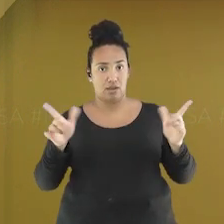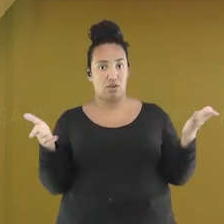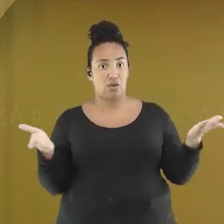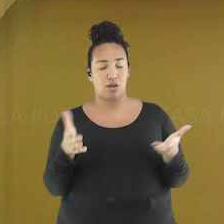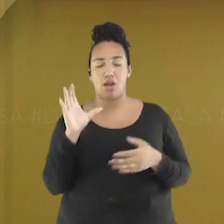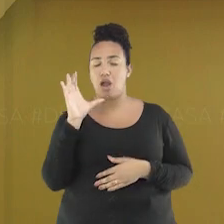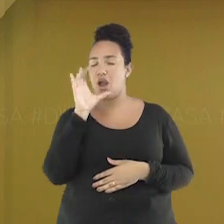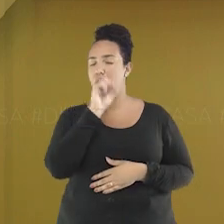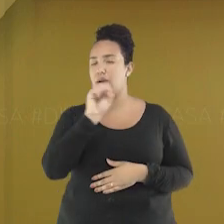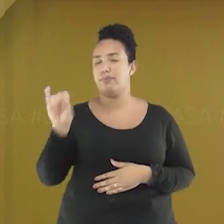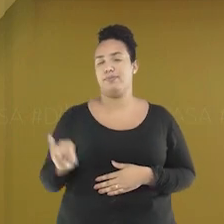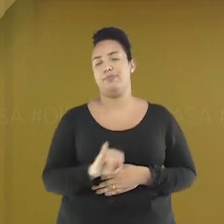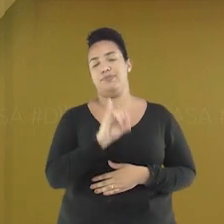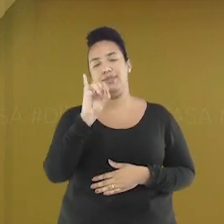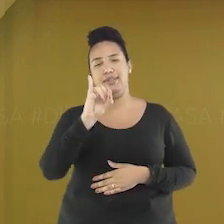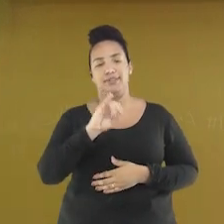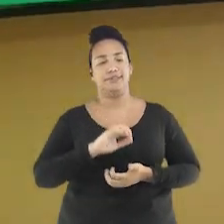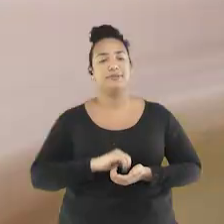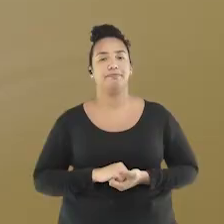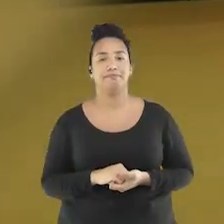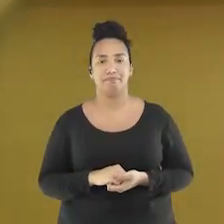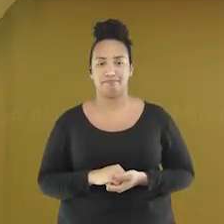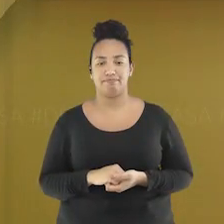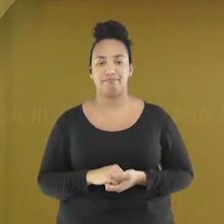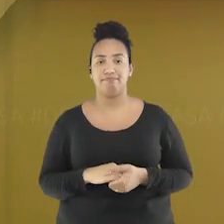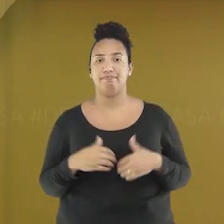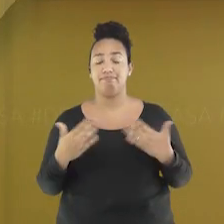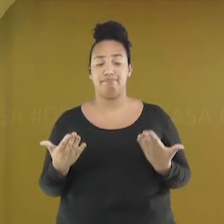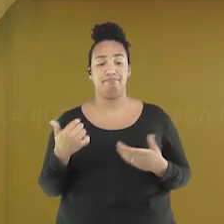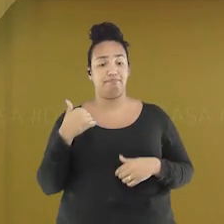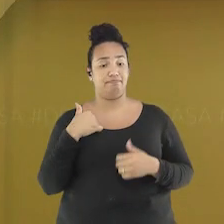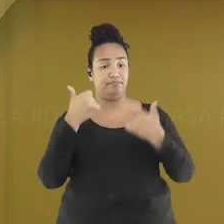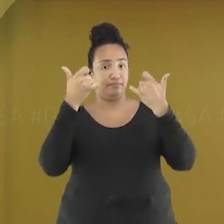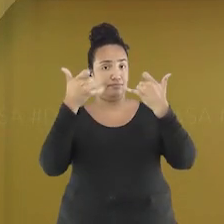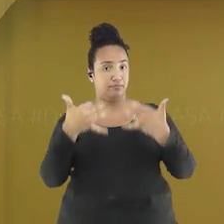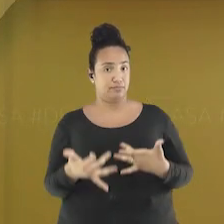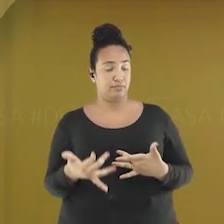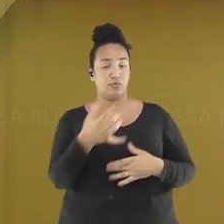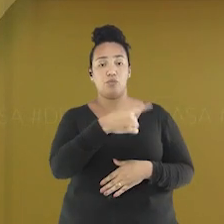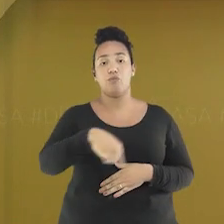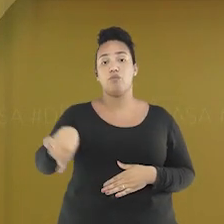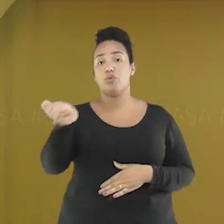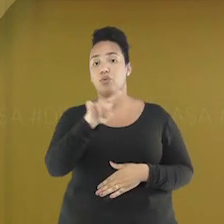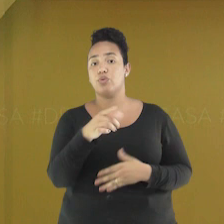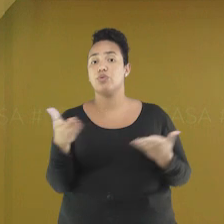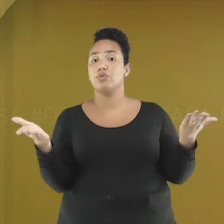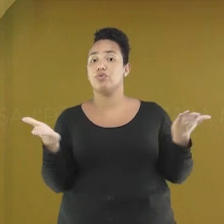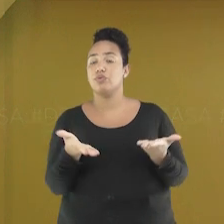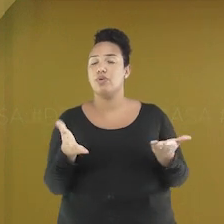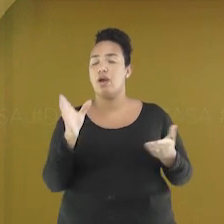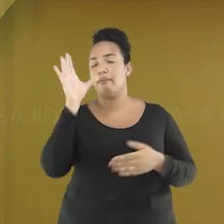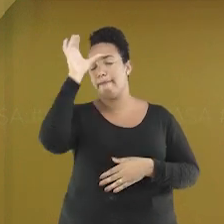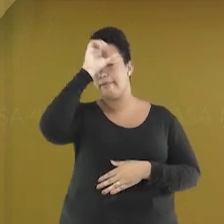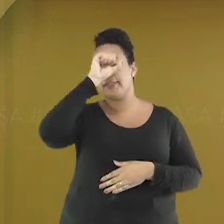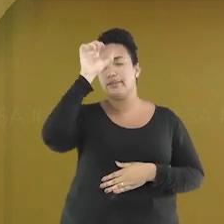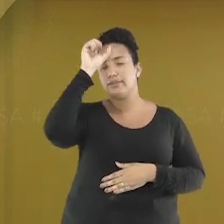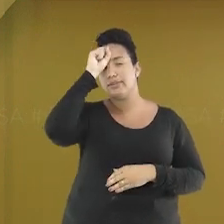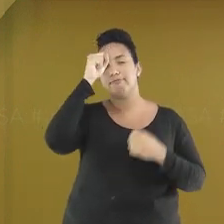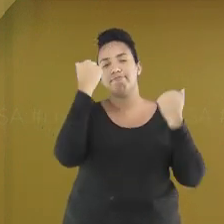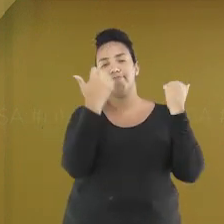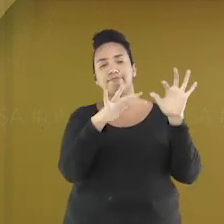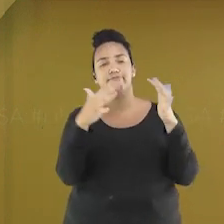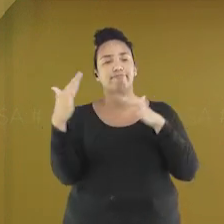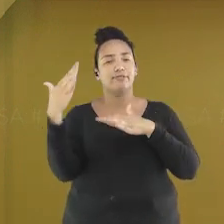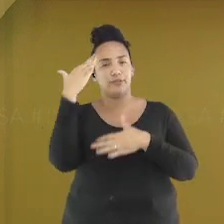É rapidinho e é importante para nós. Como eu disse, veríamos as datas comemorativas mais conhecidas.